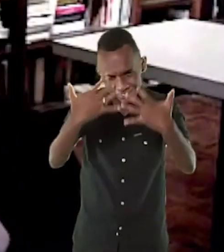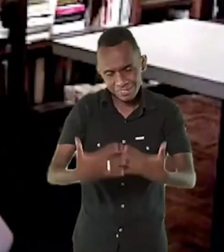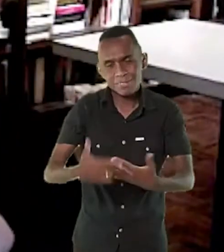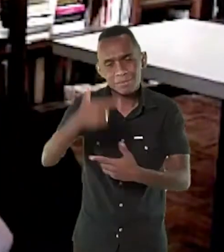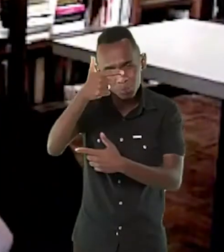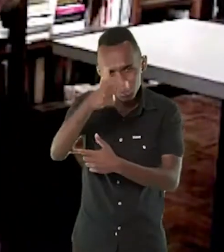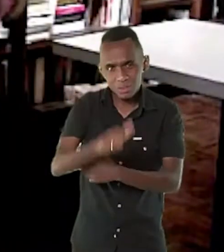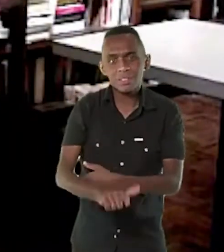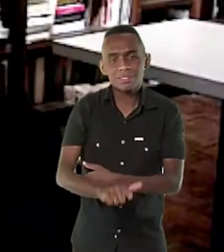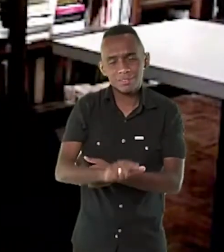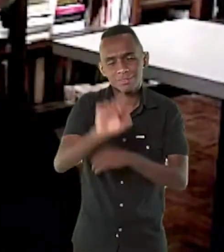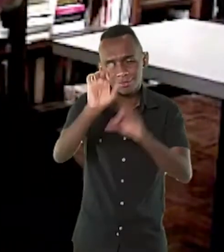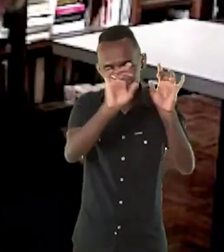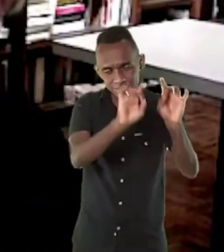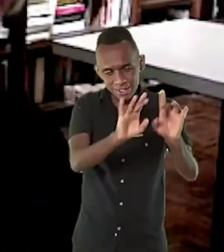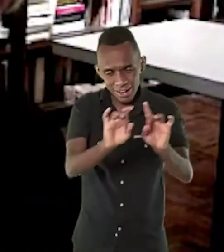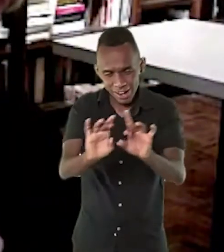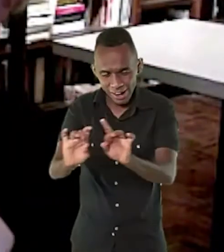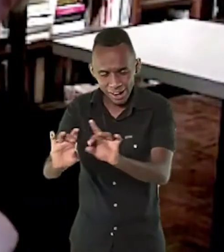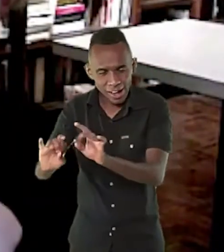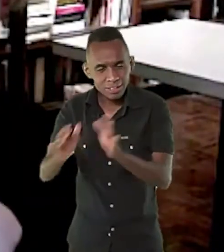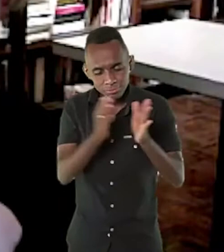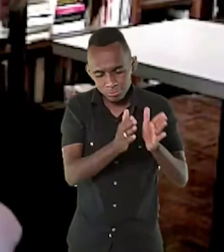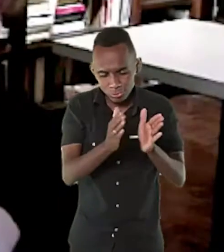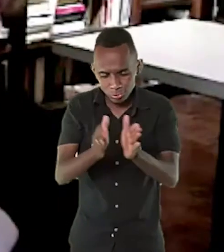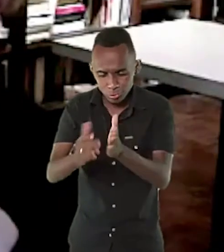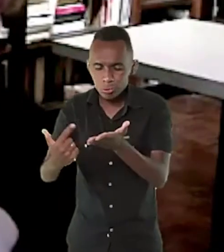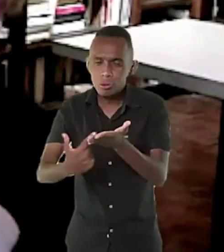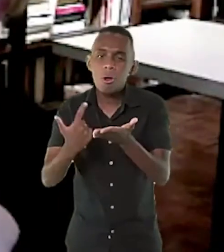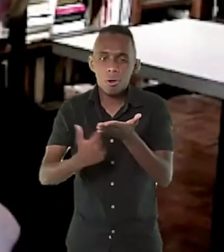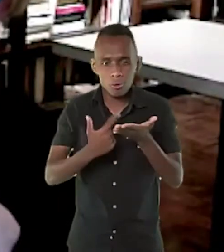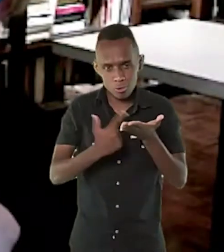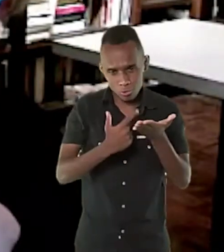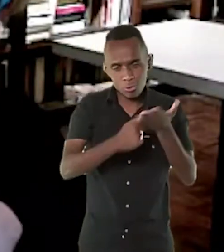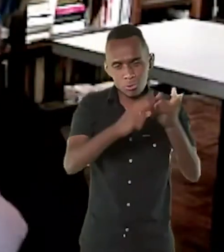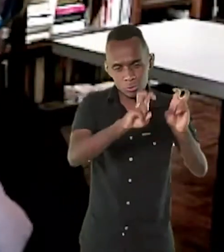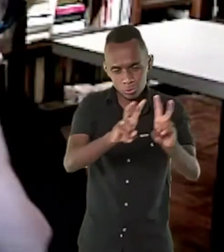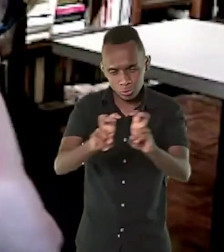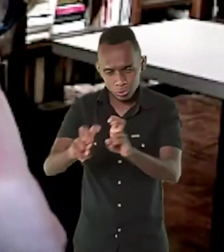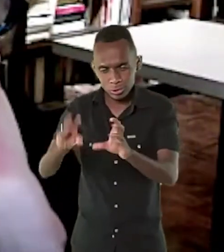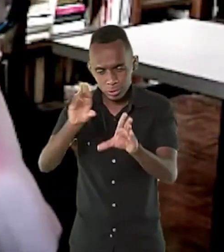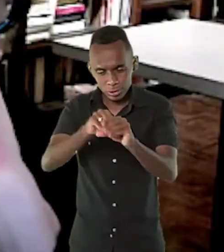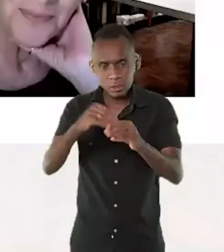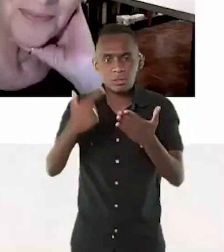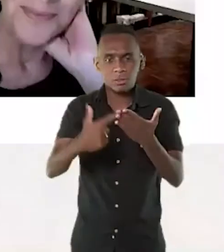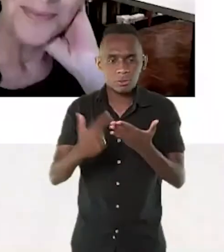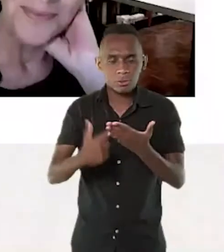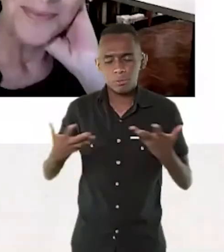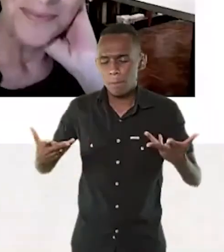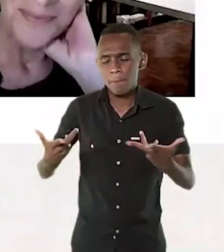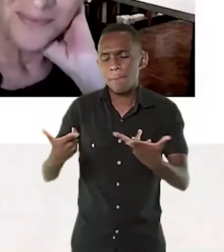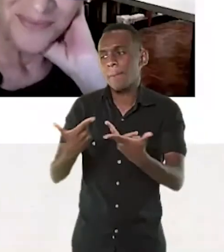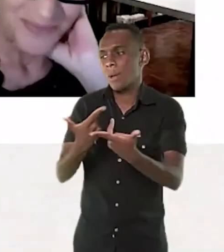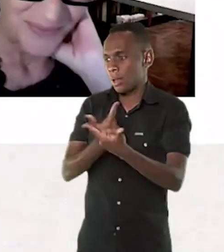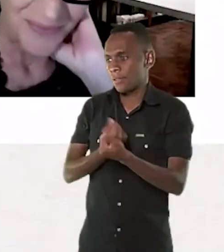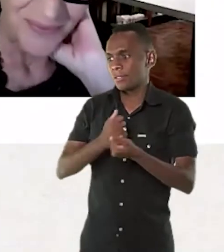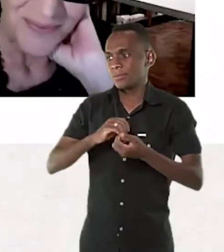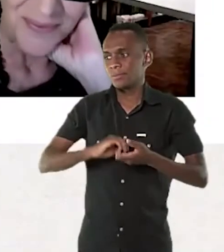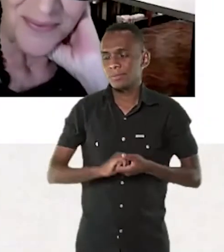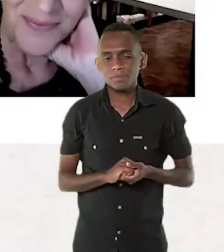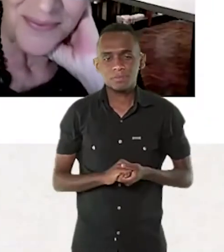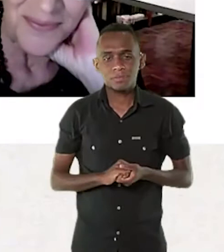um desses blocos, né? Desses ensaios que compõem o livro. Maravilhoso, maravilhoso. Bem,